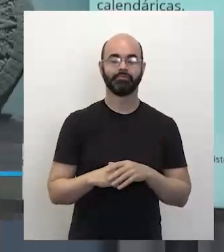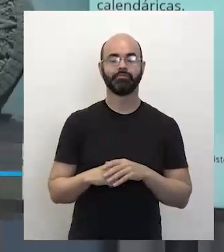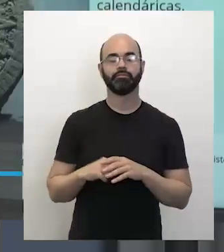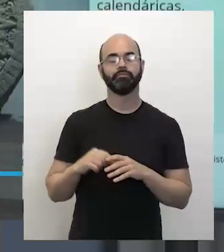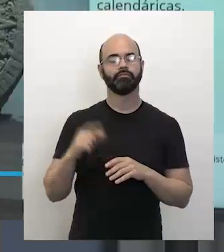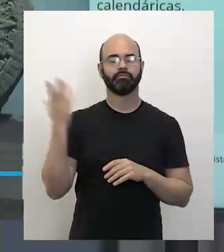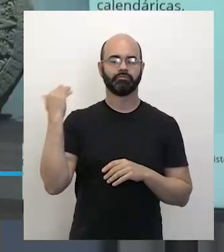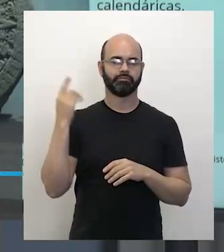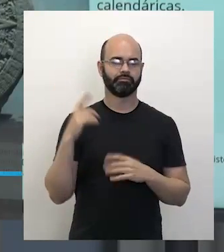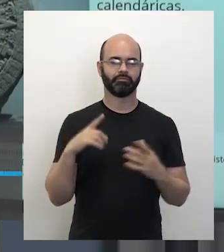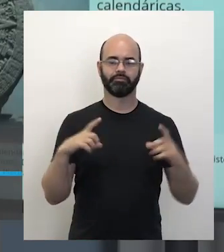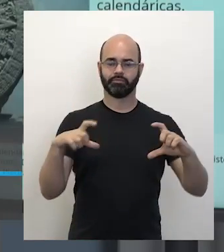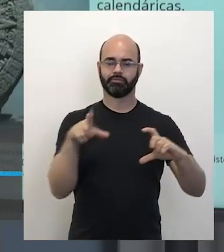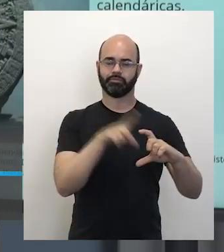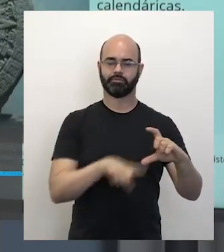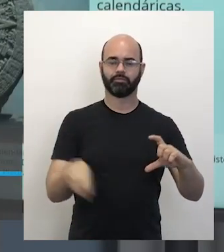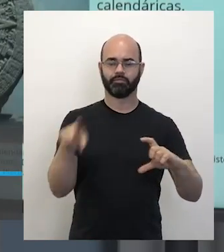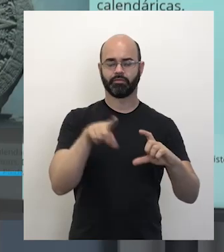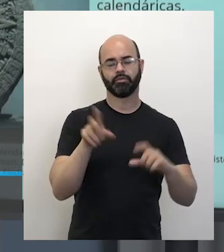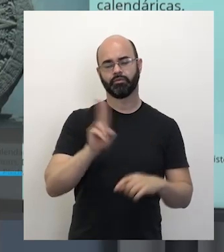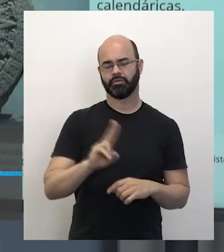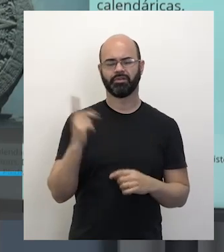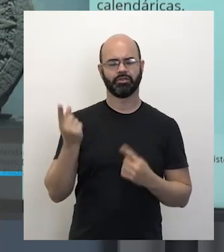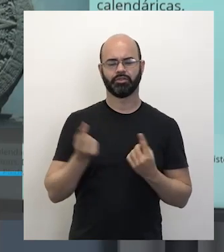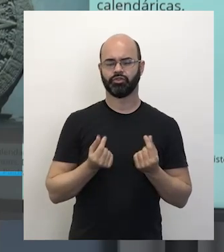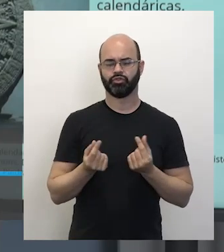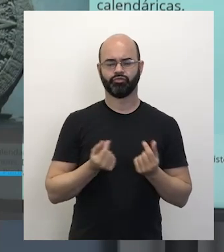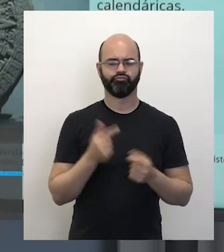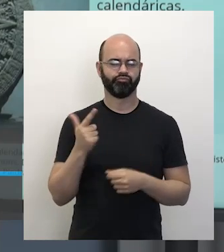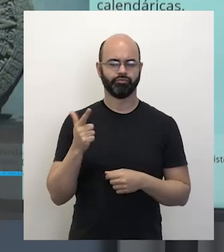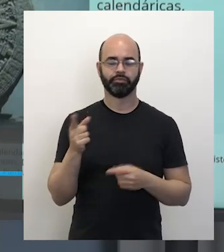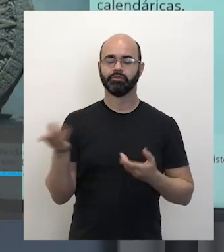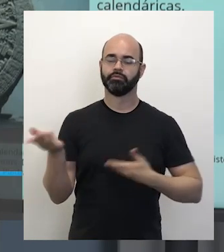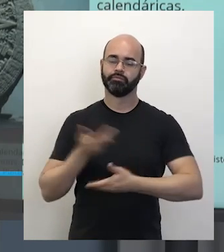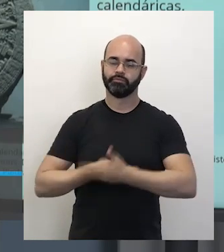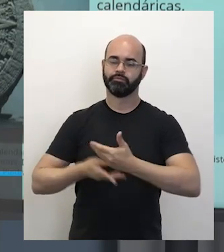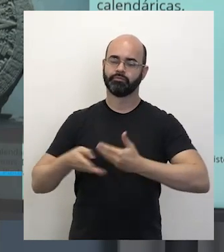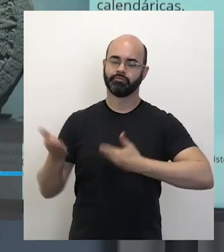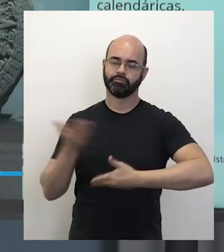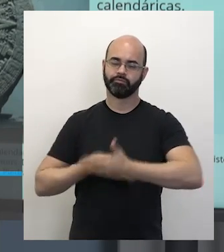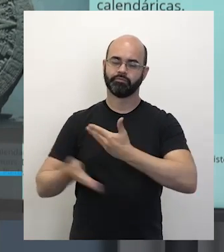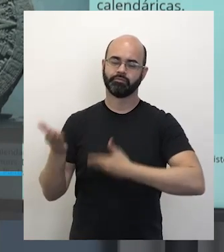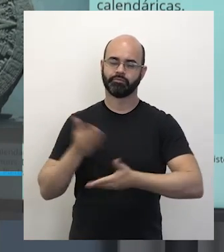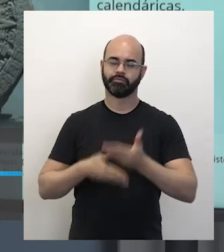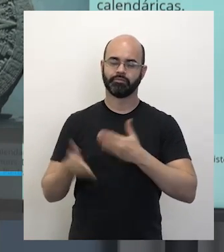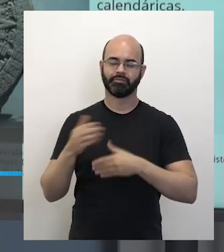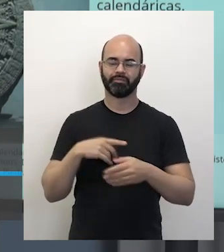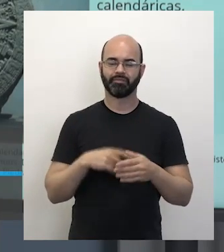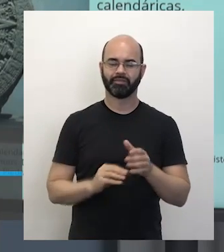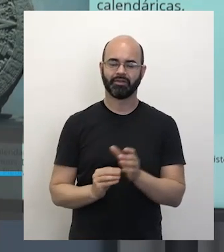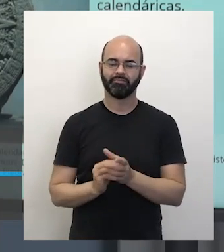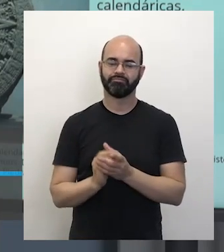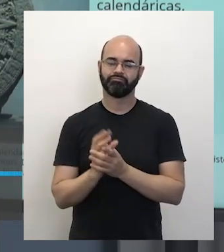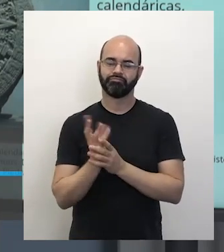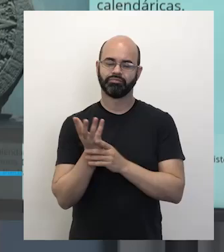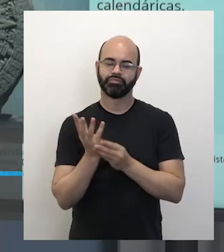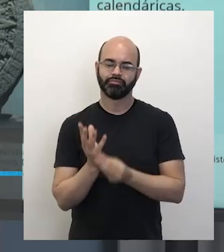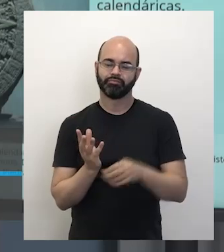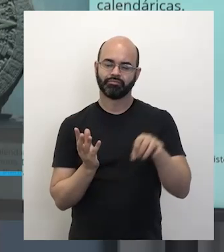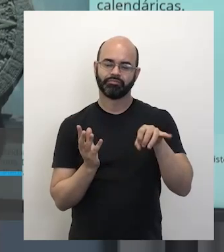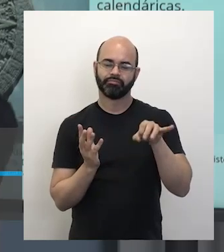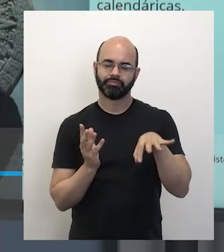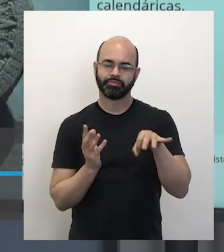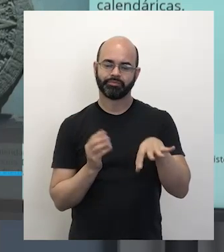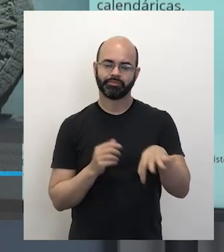conheceu a roda, eles não tinham dinheiro, eles faziam troca aí através da semente de cacau, né? Que tinha um grande